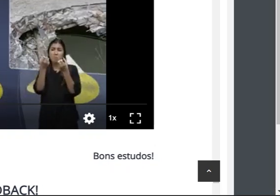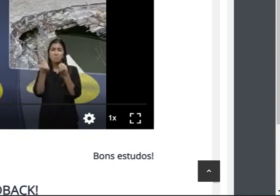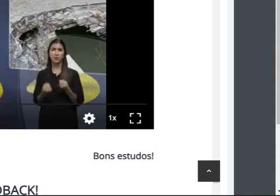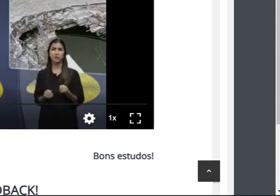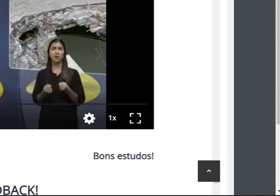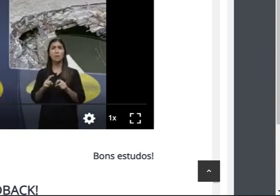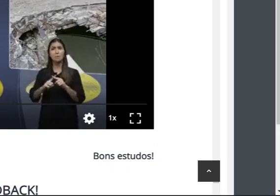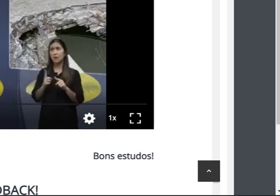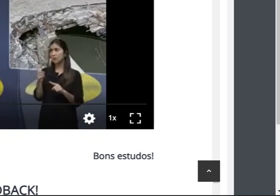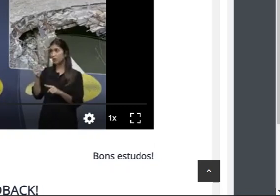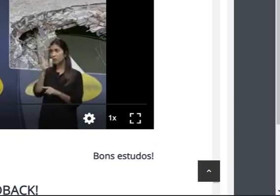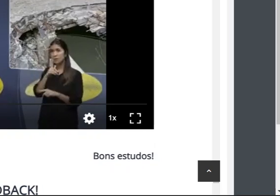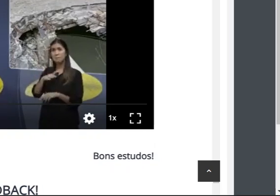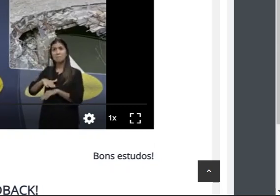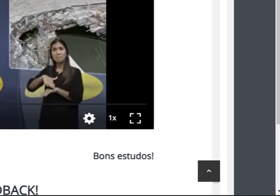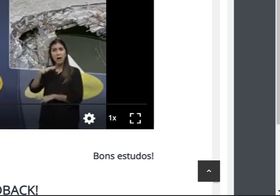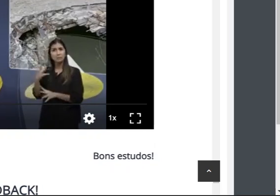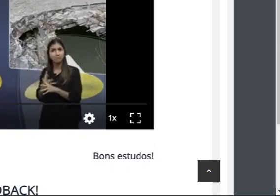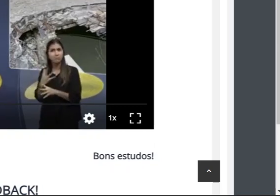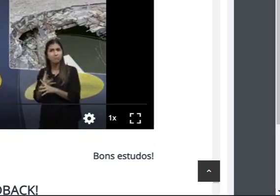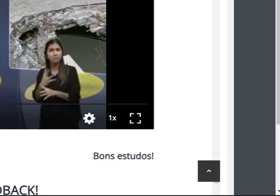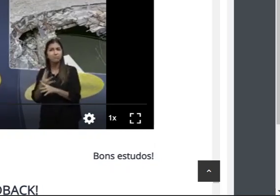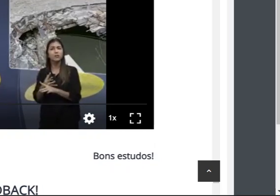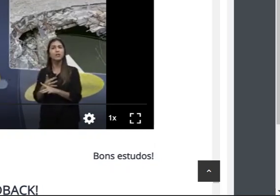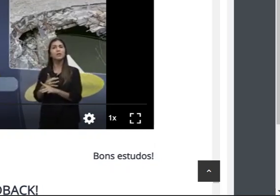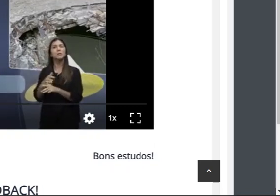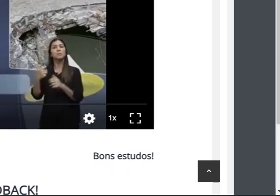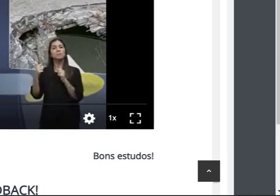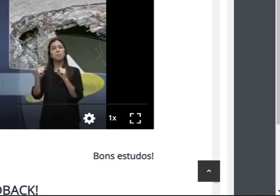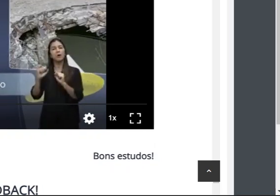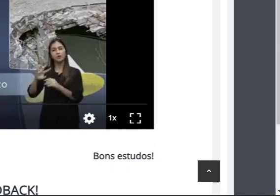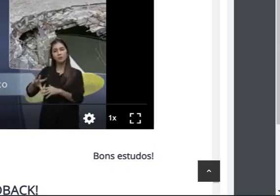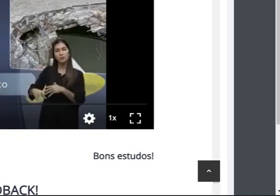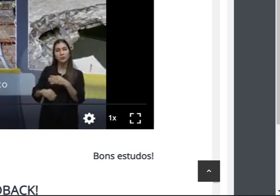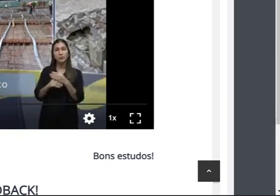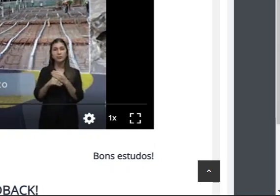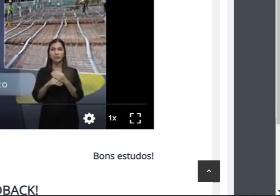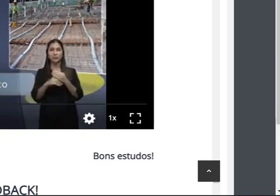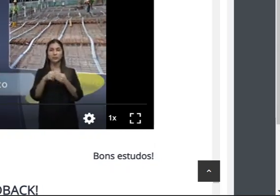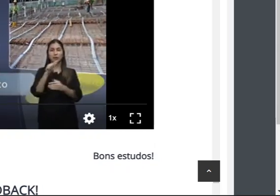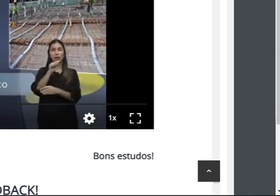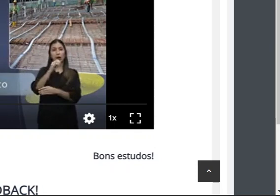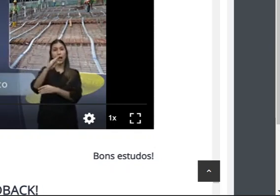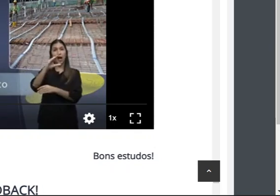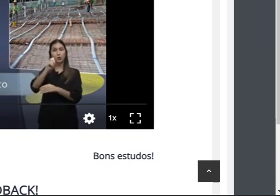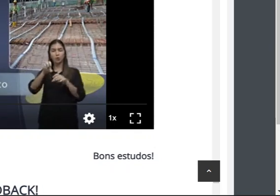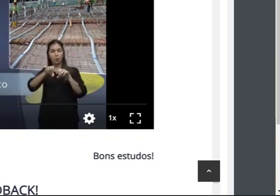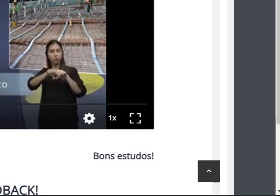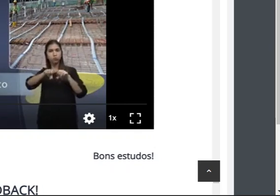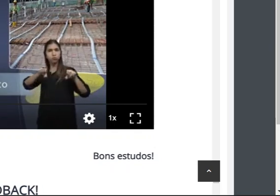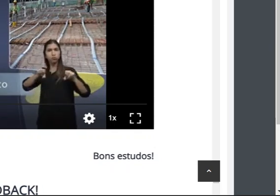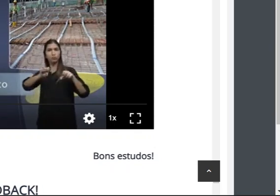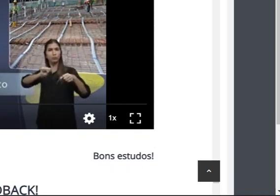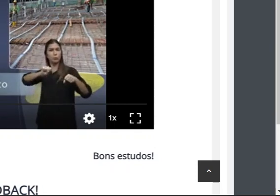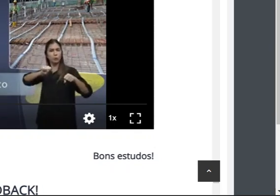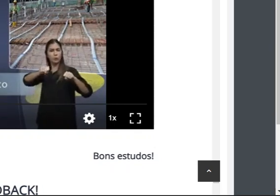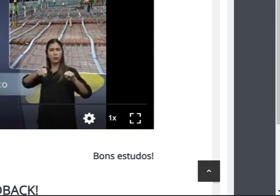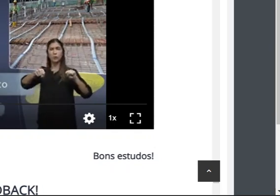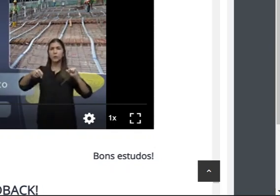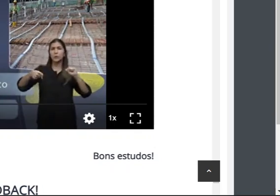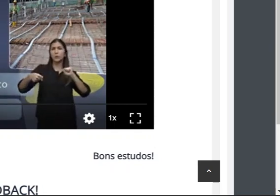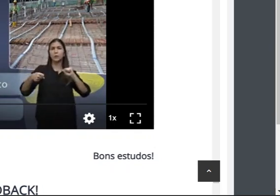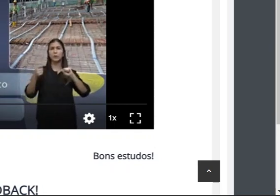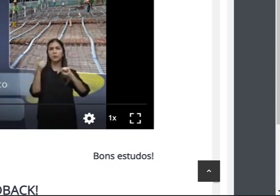E para que a peça tenha mais resistência, é possível incluir cabos de aço e realizar seu estiramento, dando